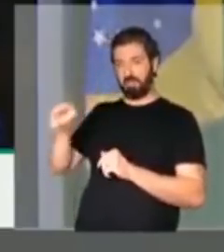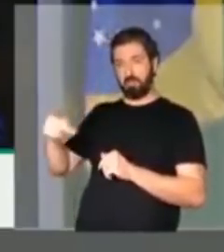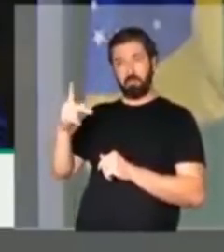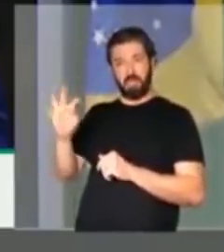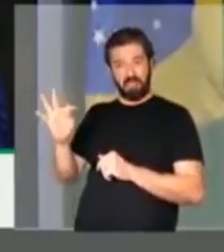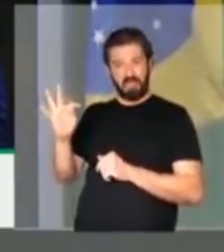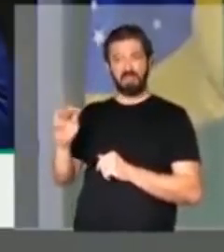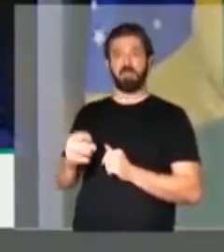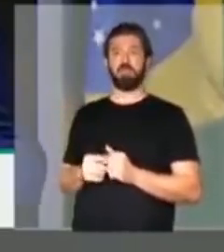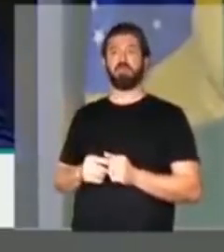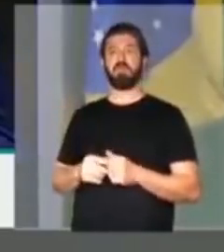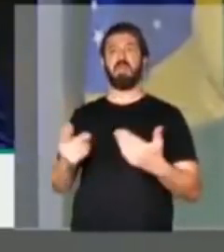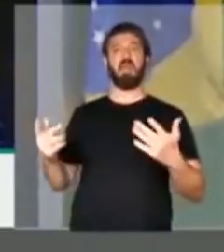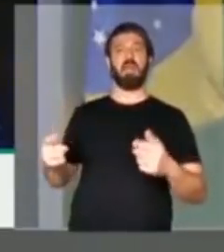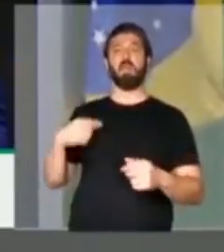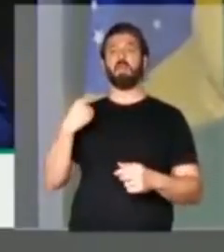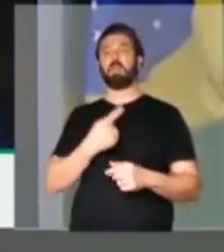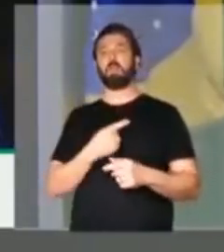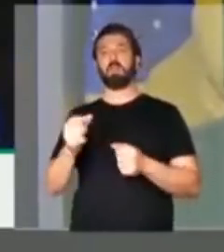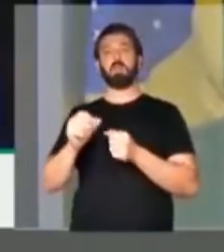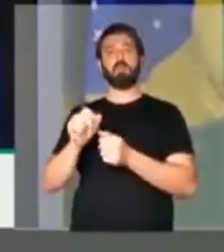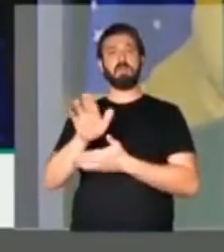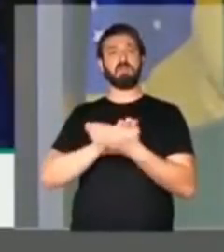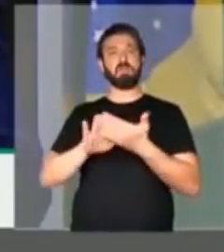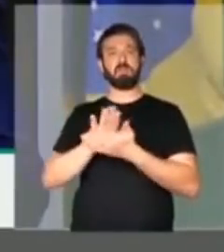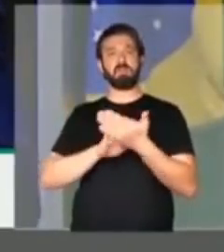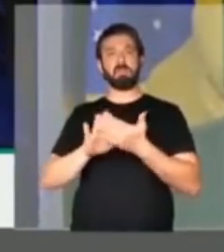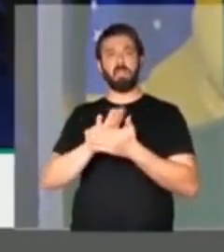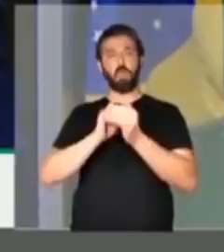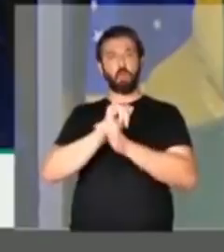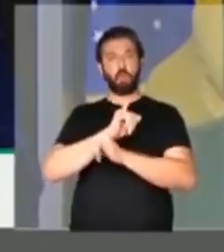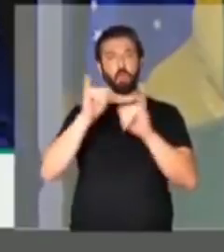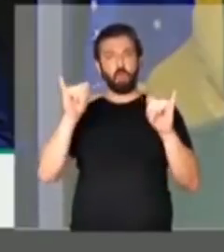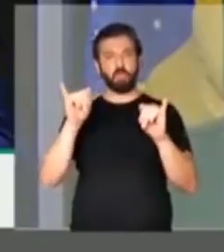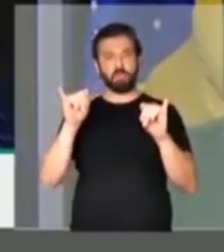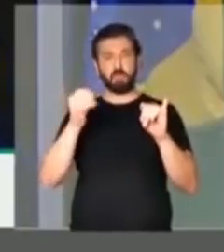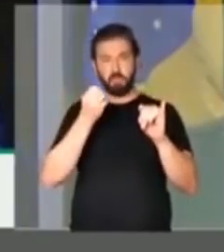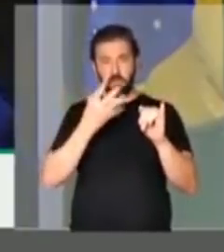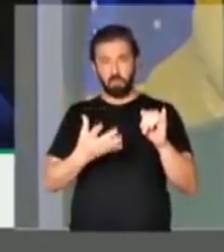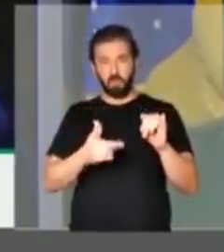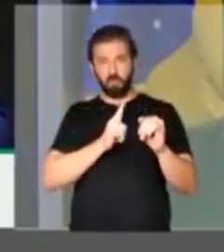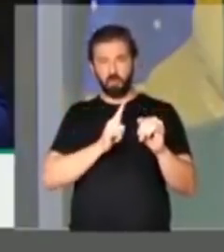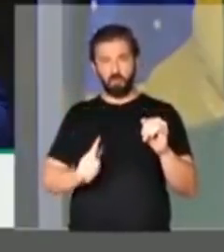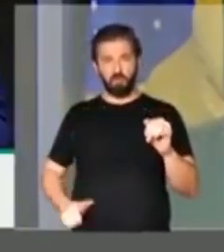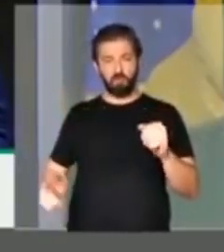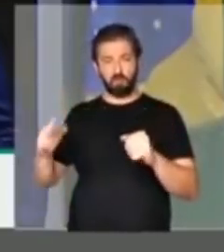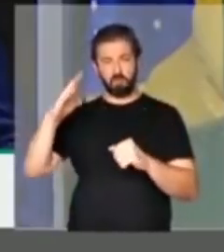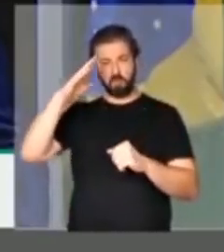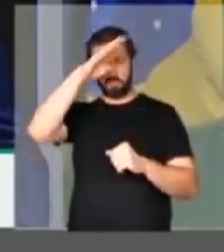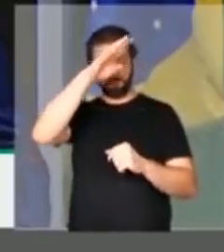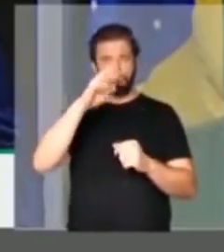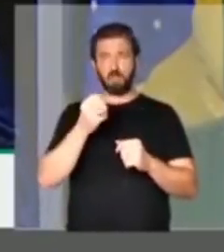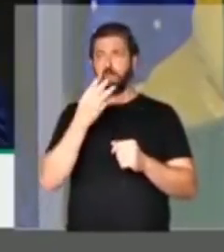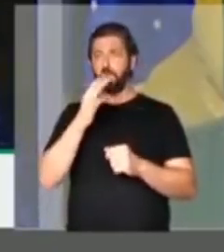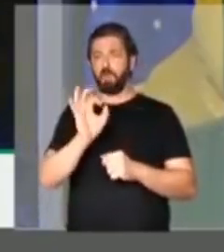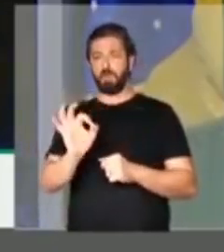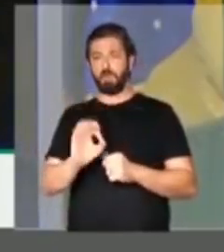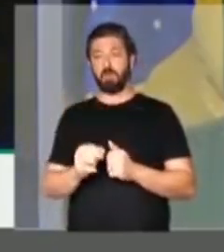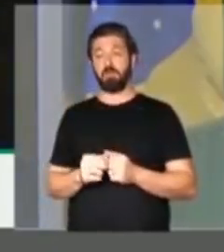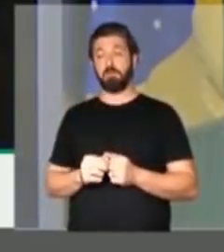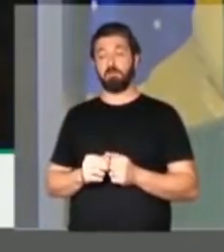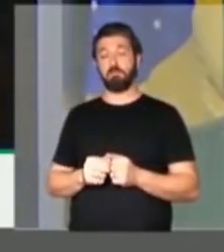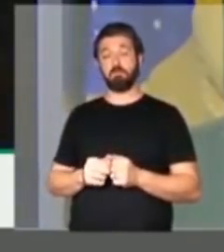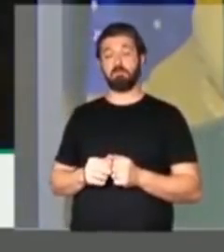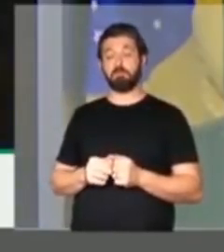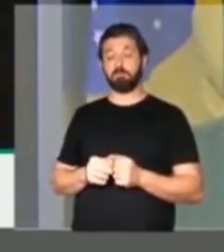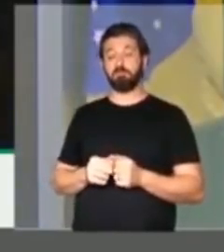PT disse que não estamos trazendo nenhuma notícia boa, que o governo não traz nenhuma notícia boa. Eu